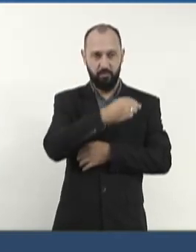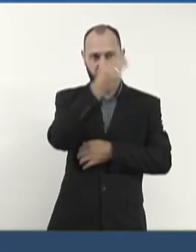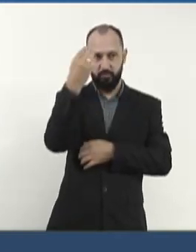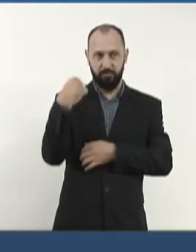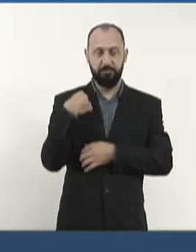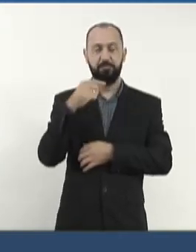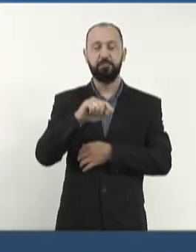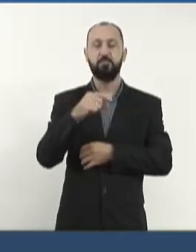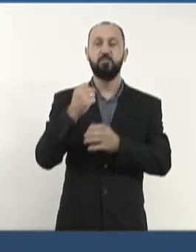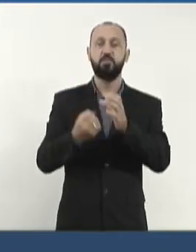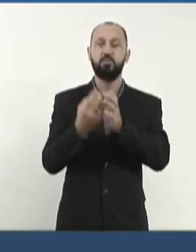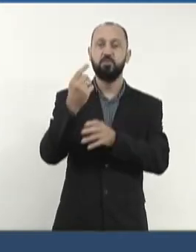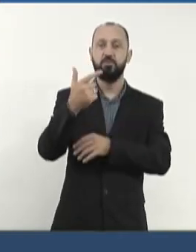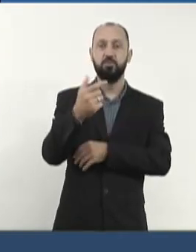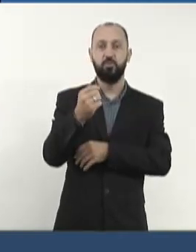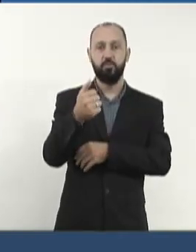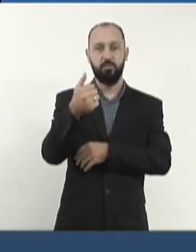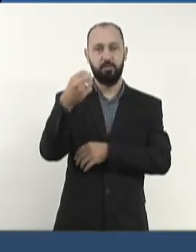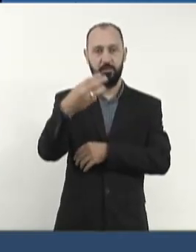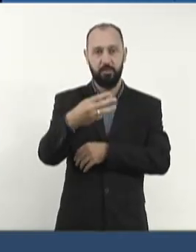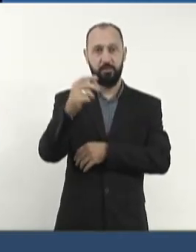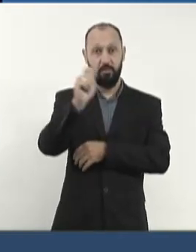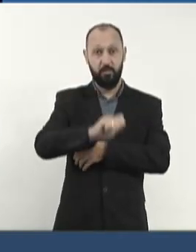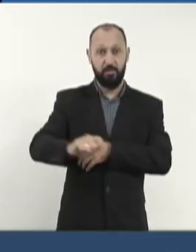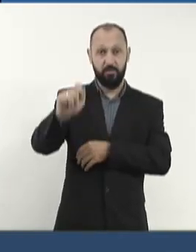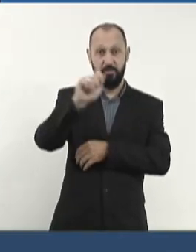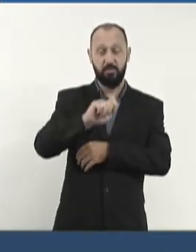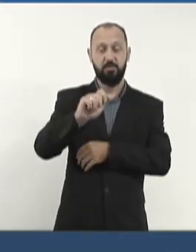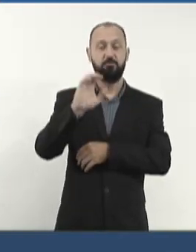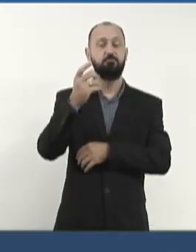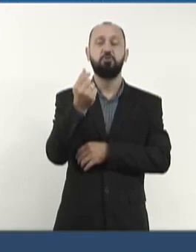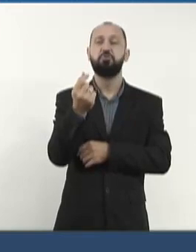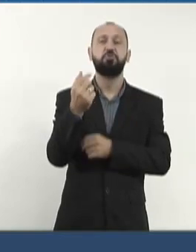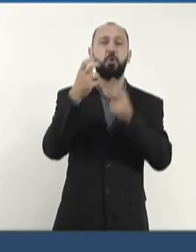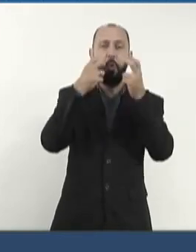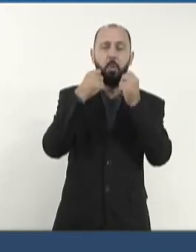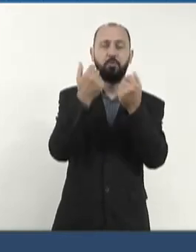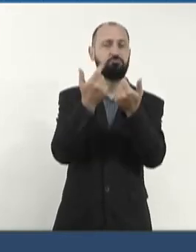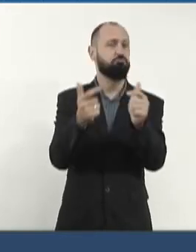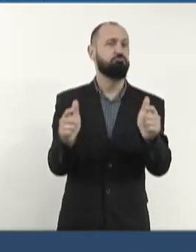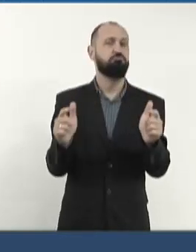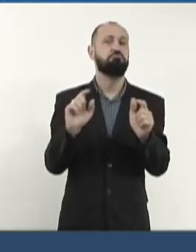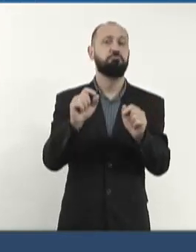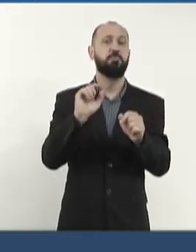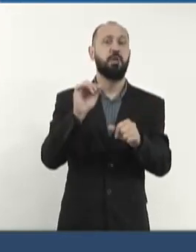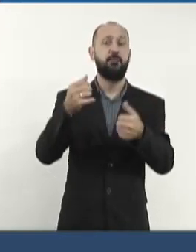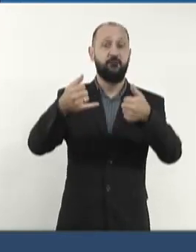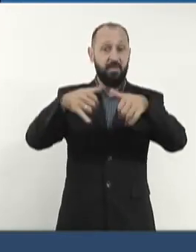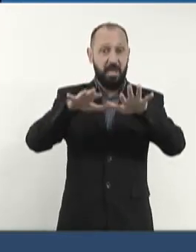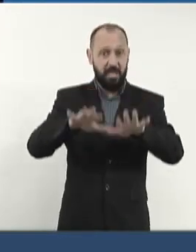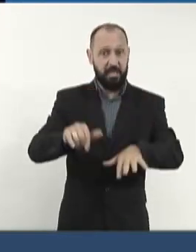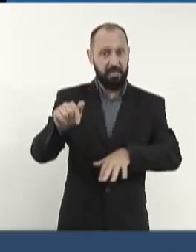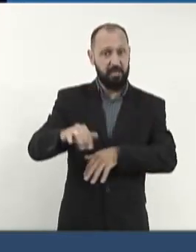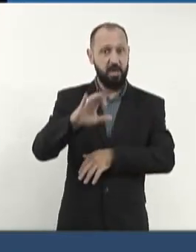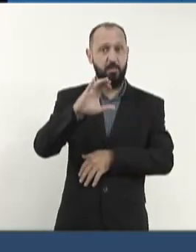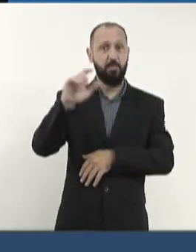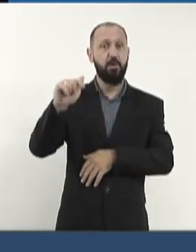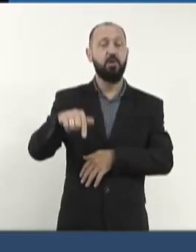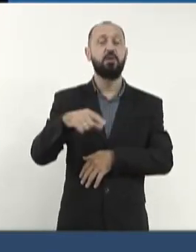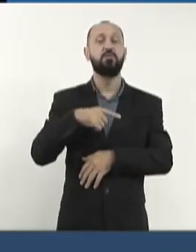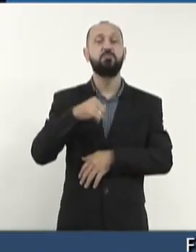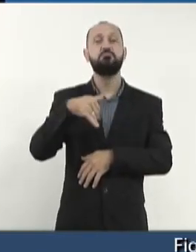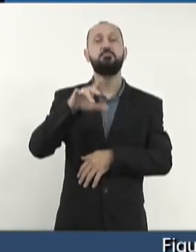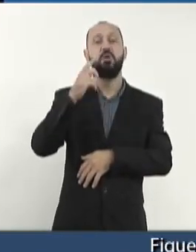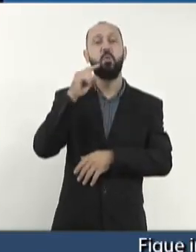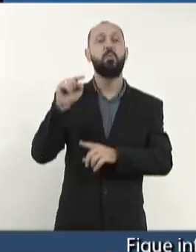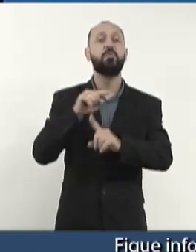AFIM, fundada em 2013, é uma associação civil sem fins lucrativos com sede no município de Campo Grande e seu